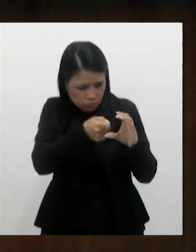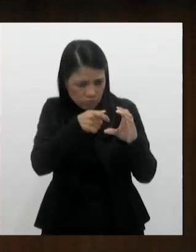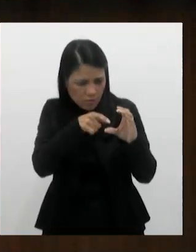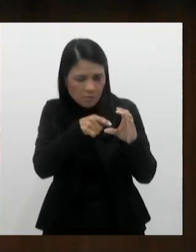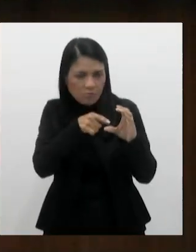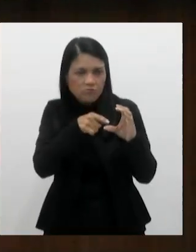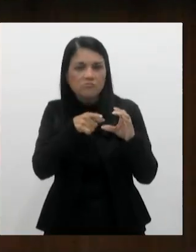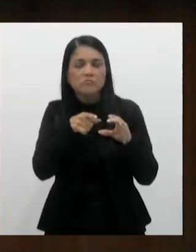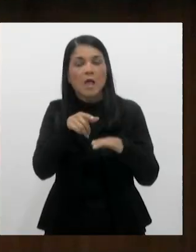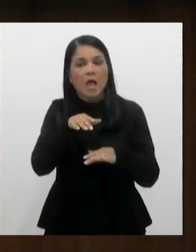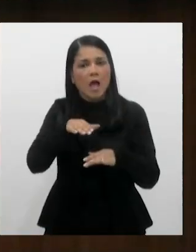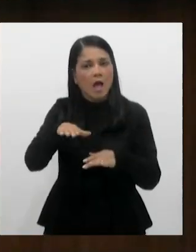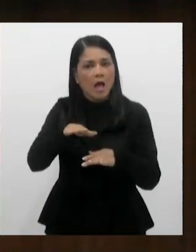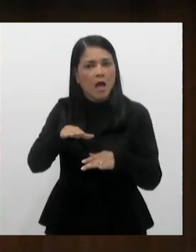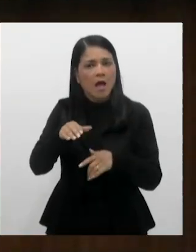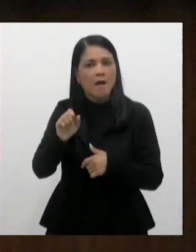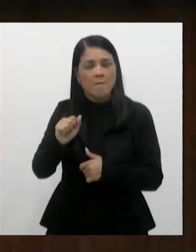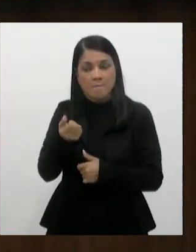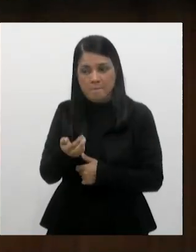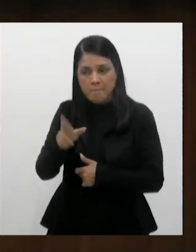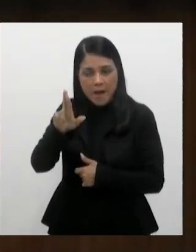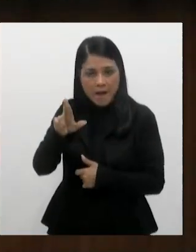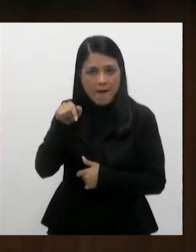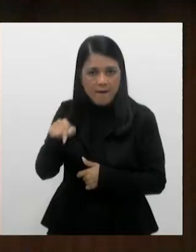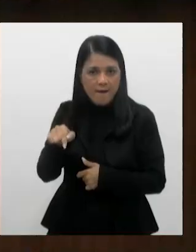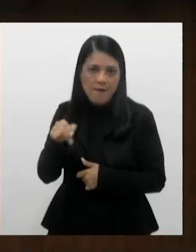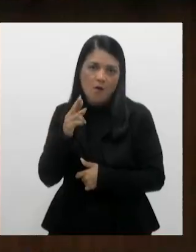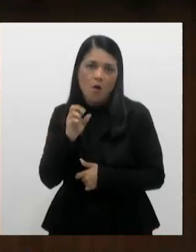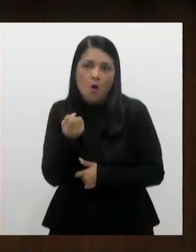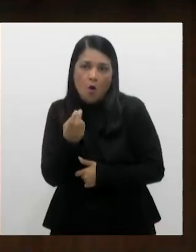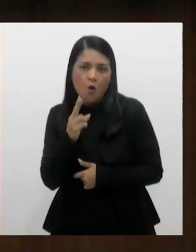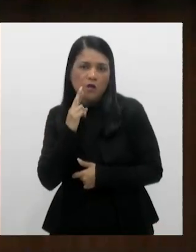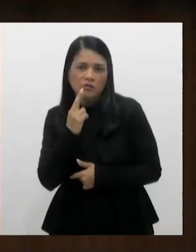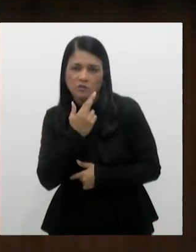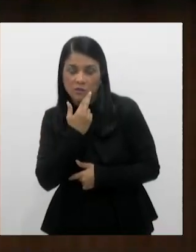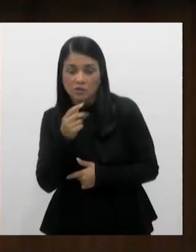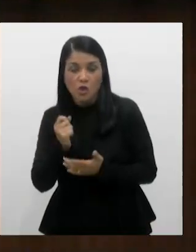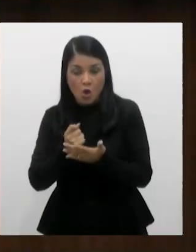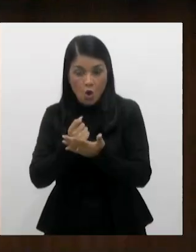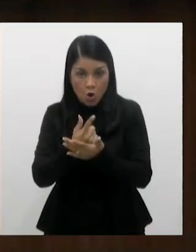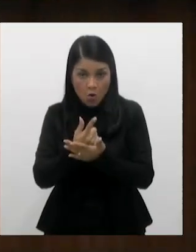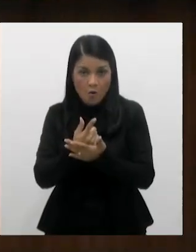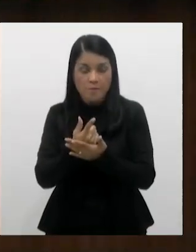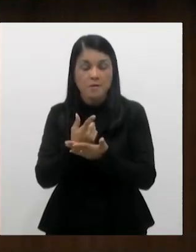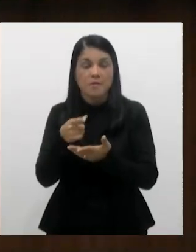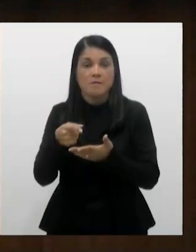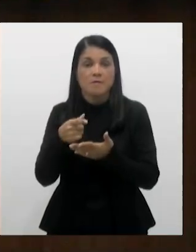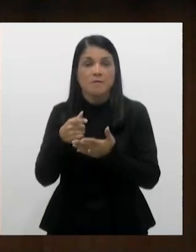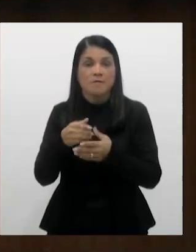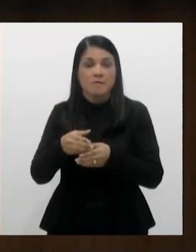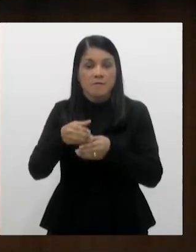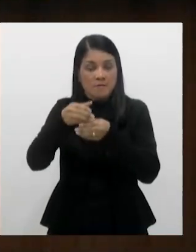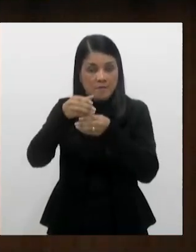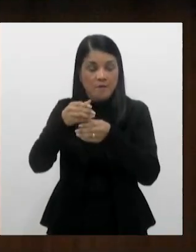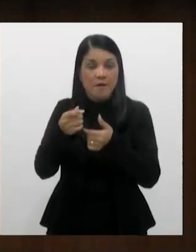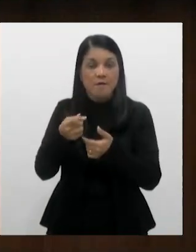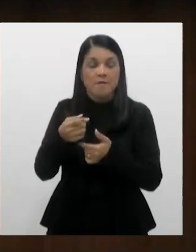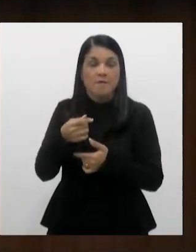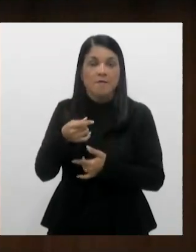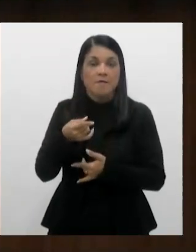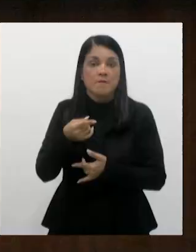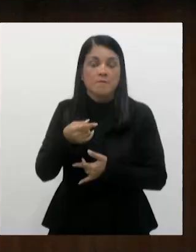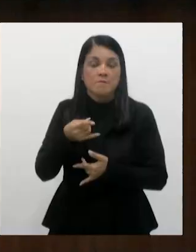aquele estabelecimento compra bebidas comercializadas de maneira correta, em locais